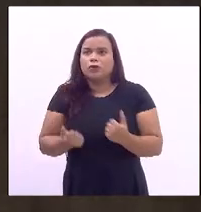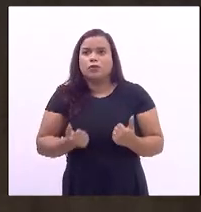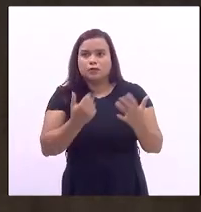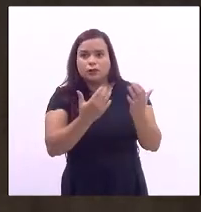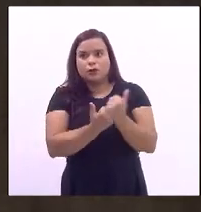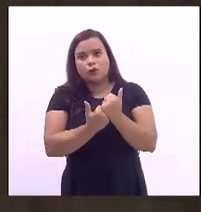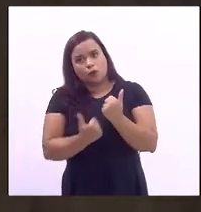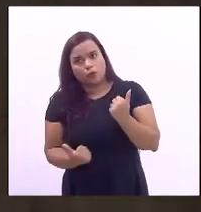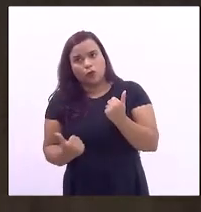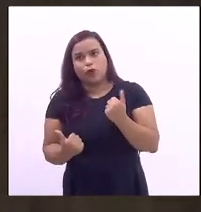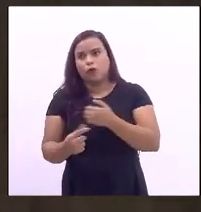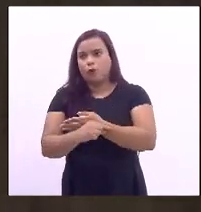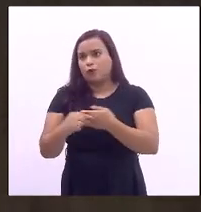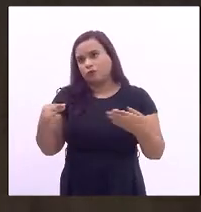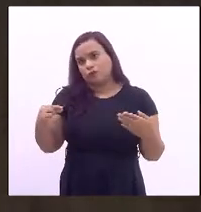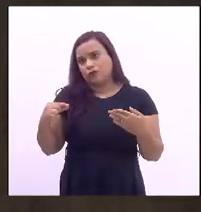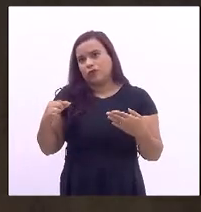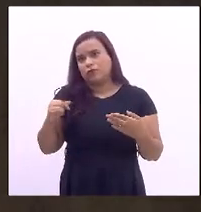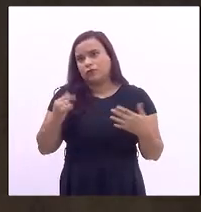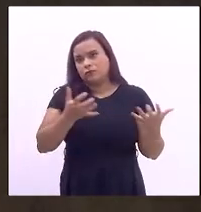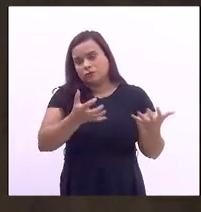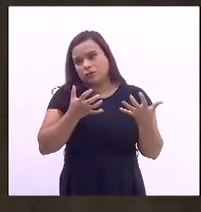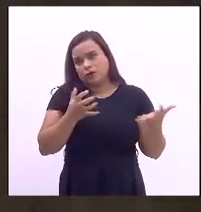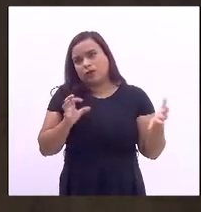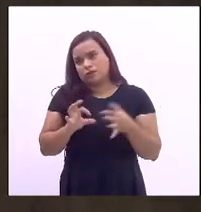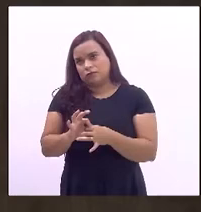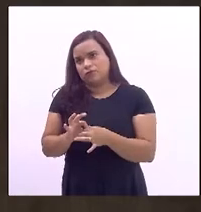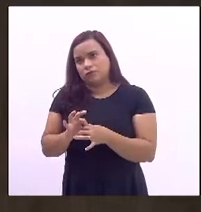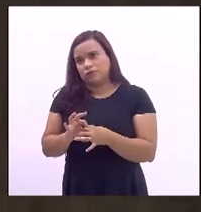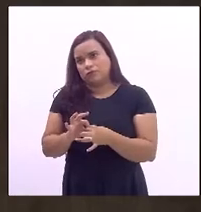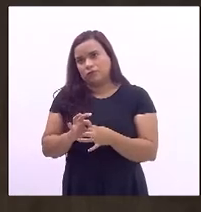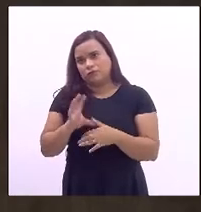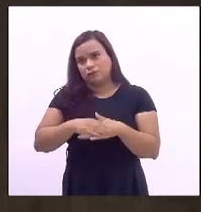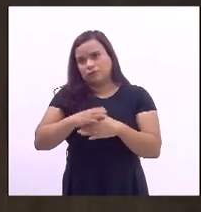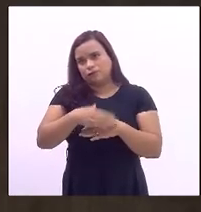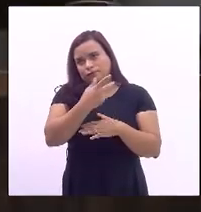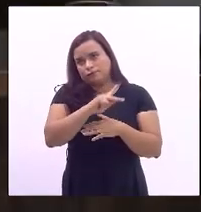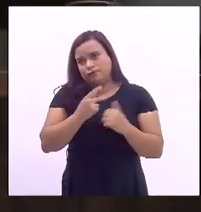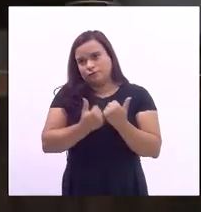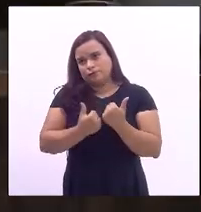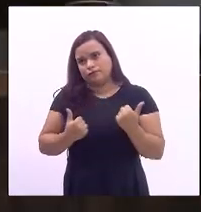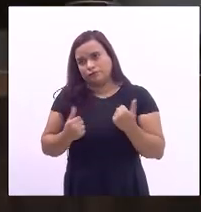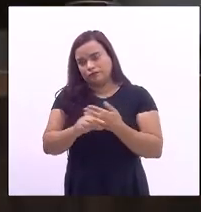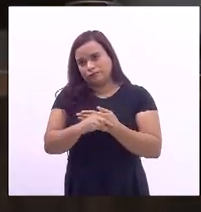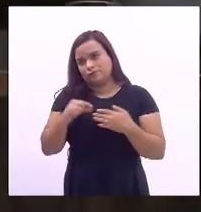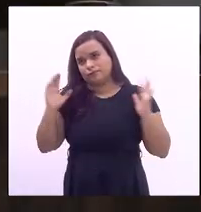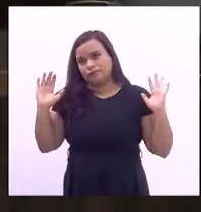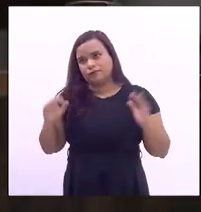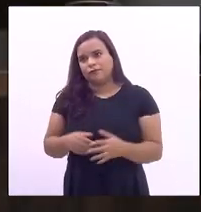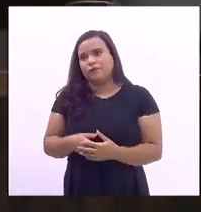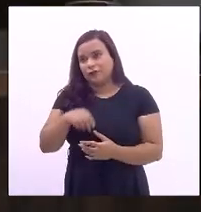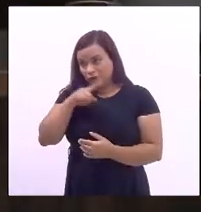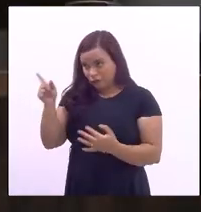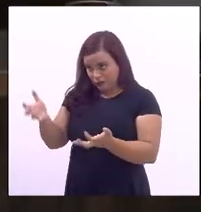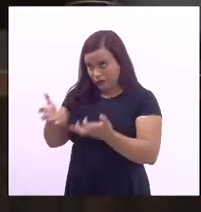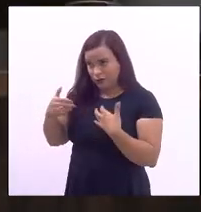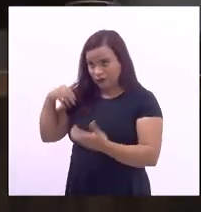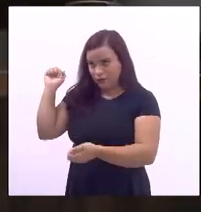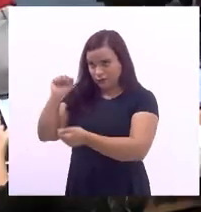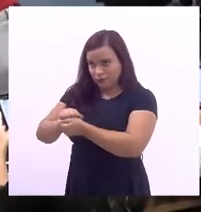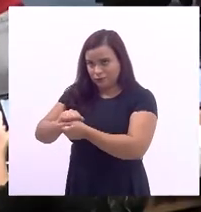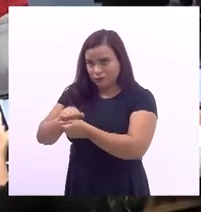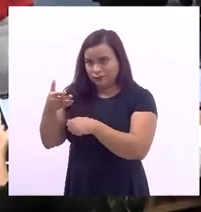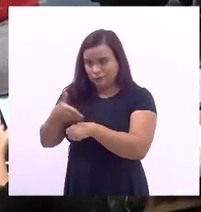tema de fertilizante Só se você não se incomodar em andar mal acompanhado' poderia ser com autores projeto que vocês e querem